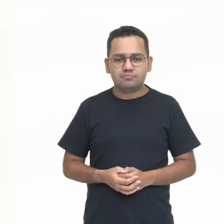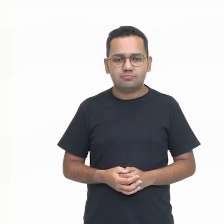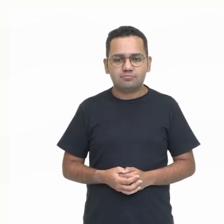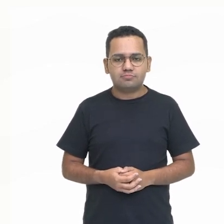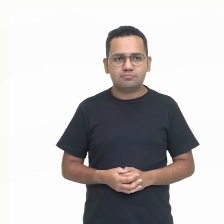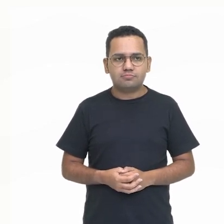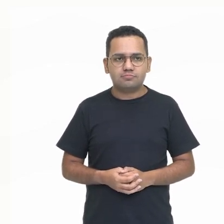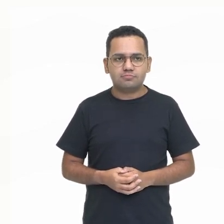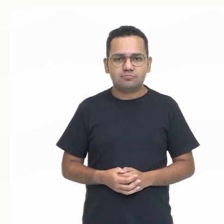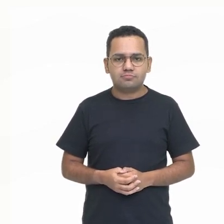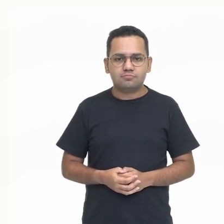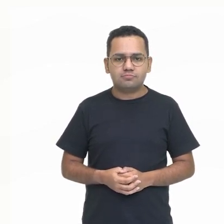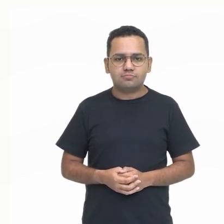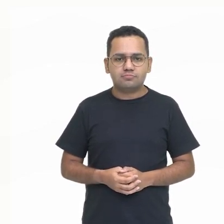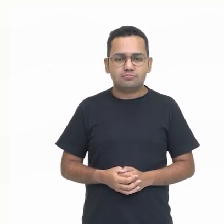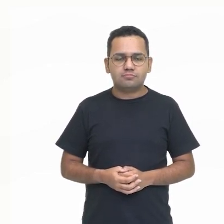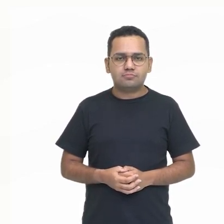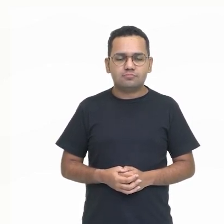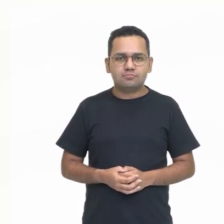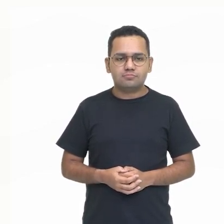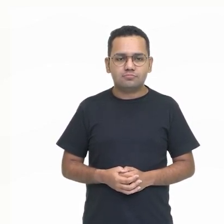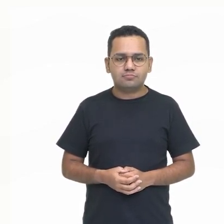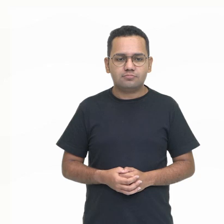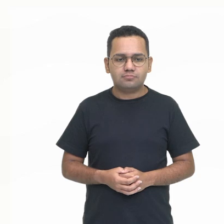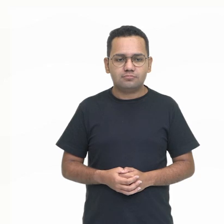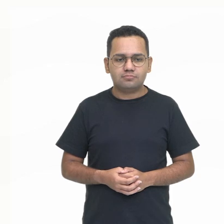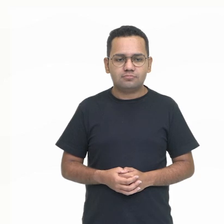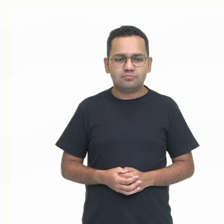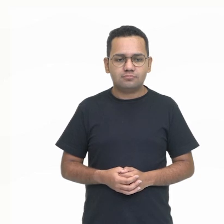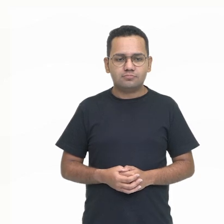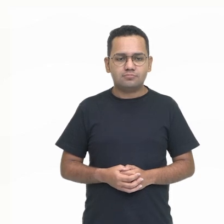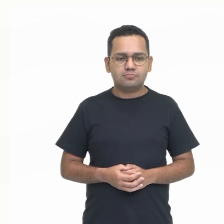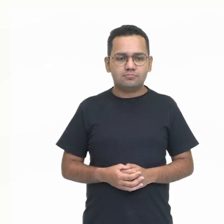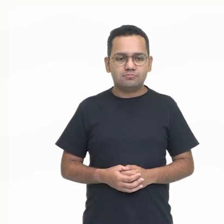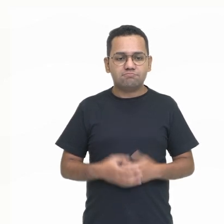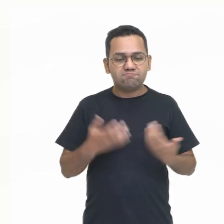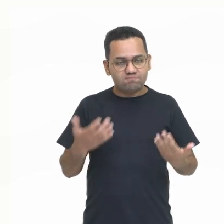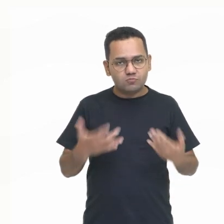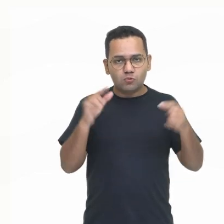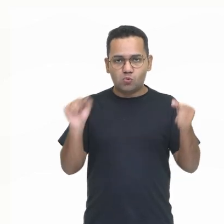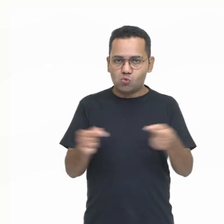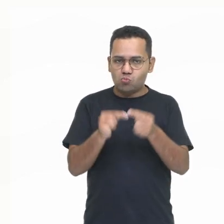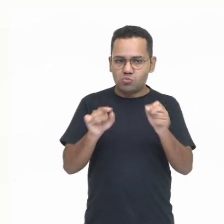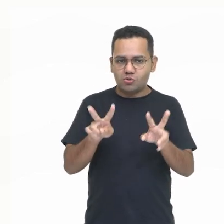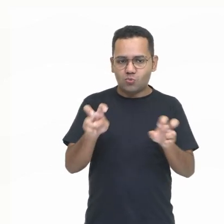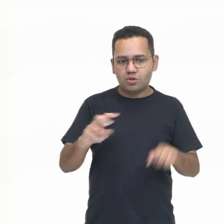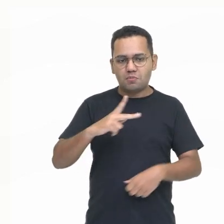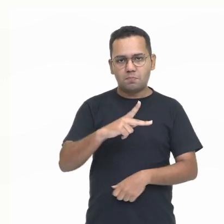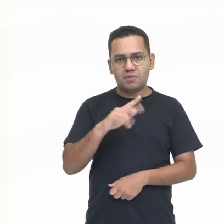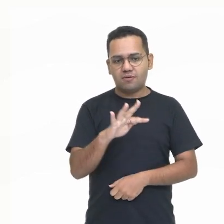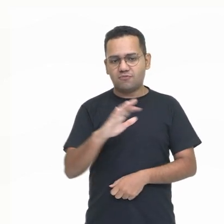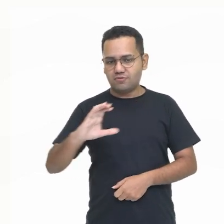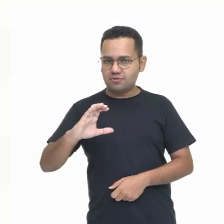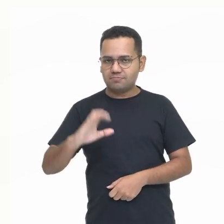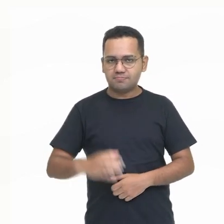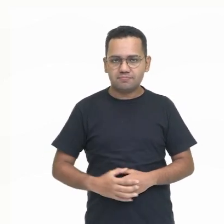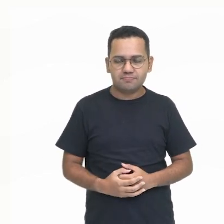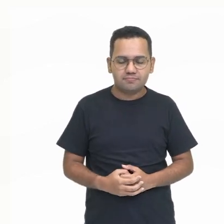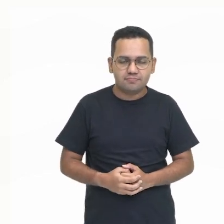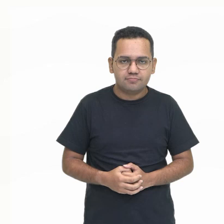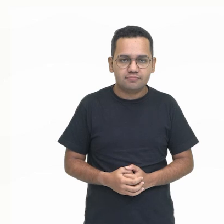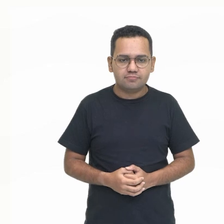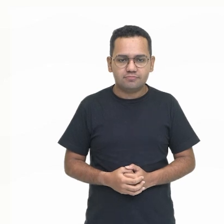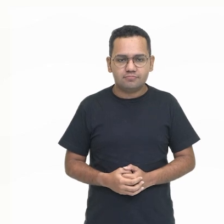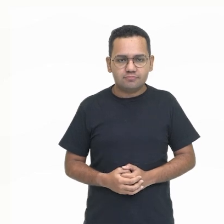esses tipos aí, né? Então, isso aqui é como funciona o princípio fundamental da contagem, tá?